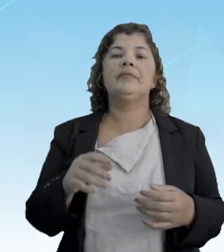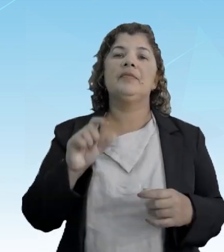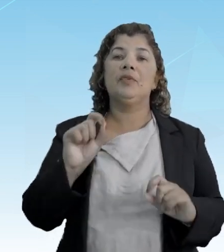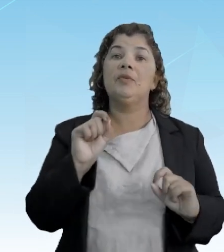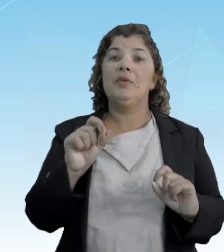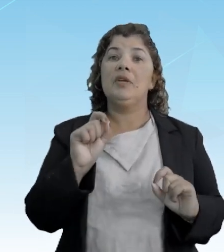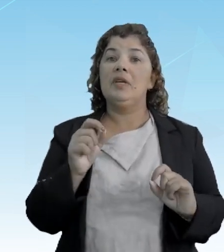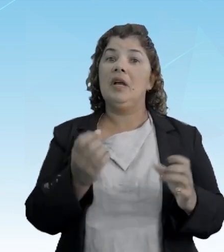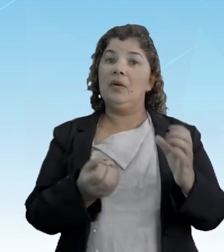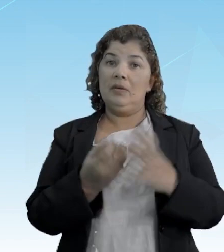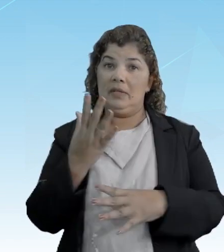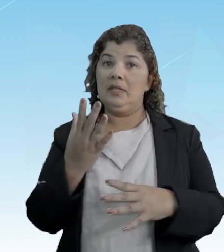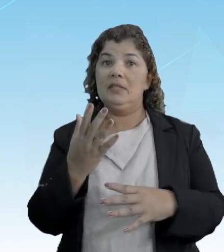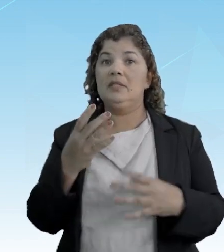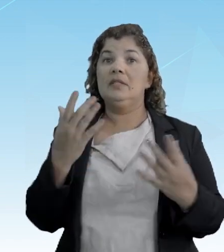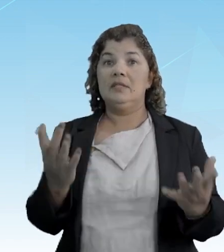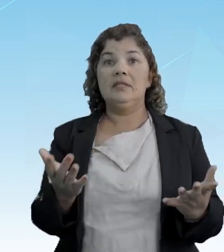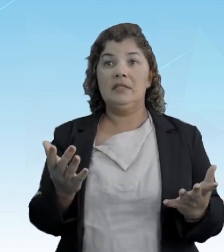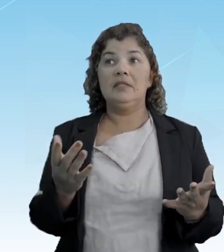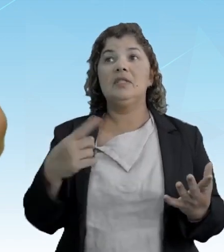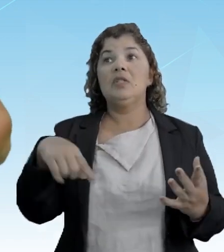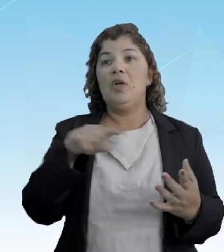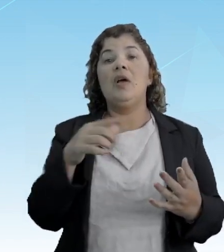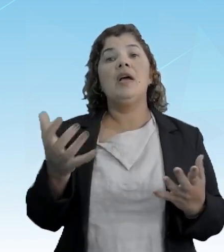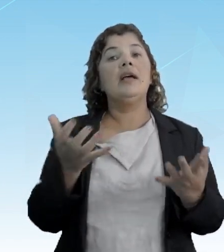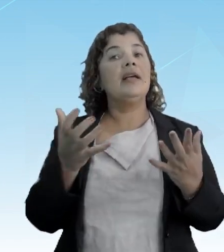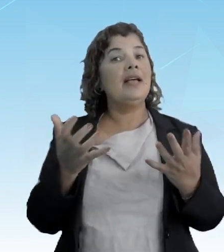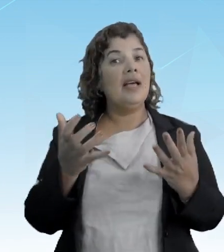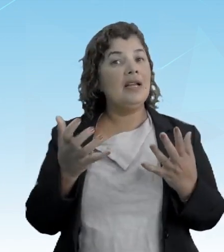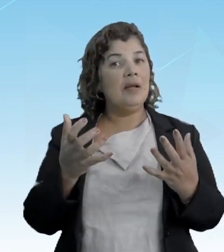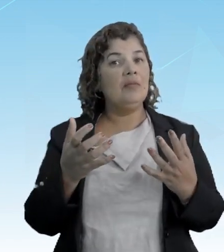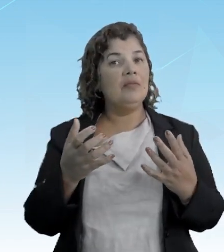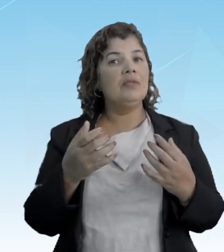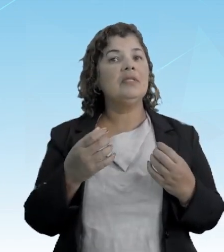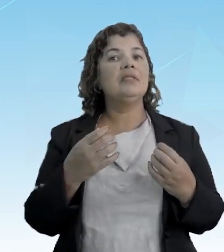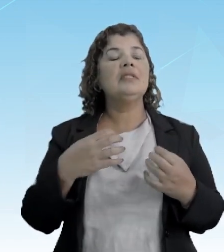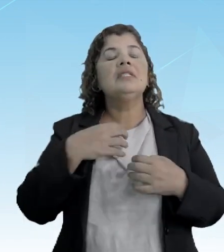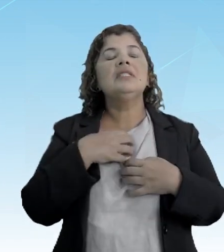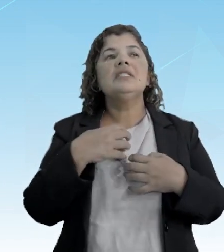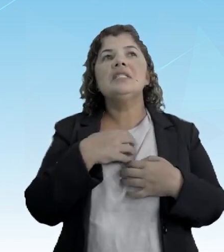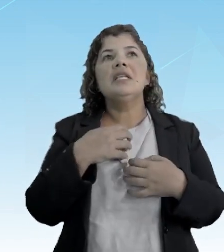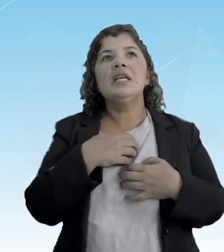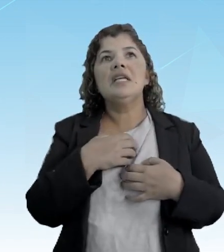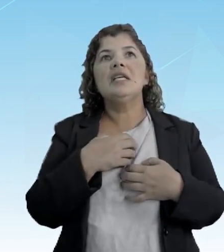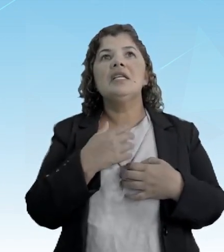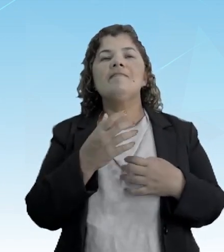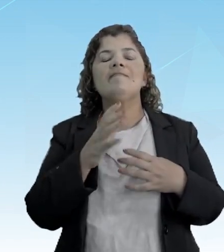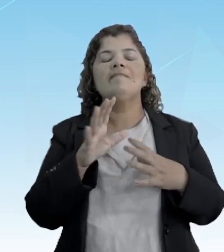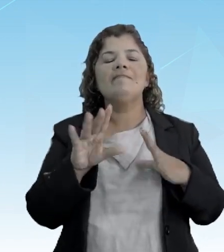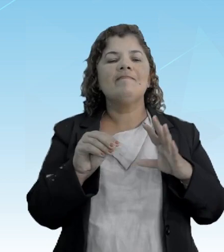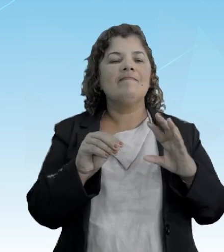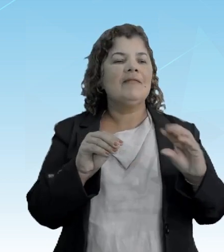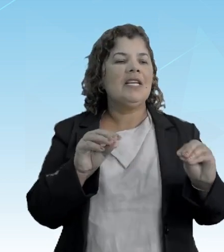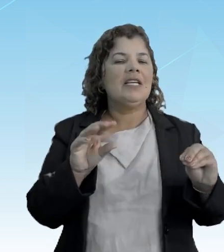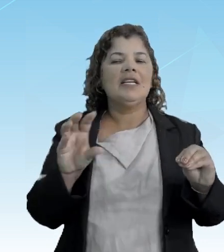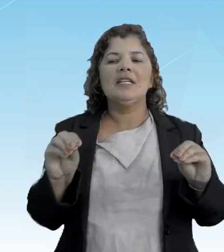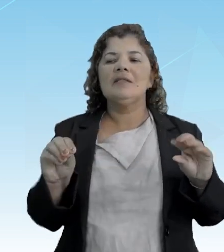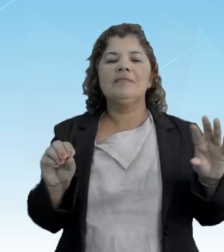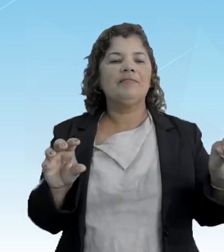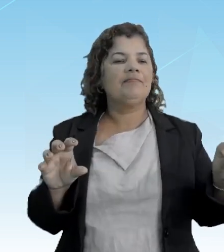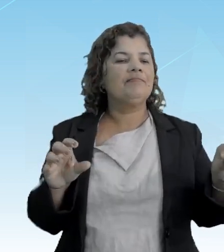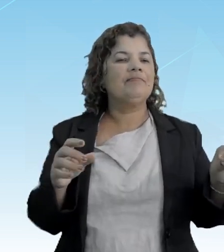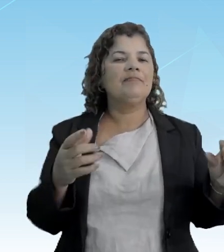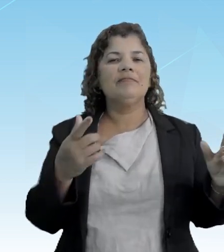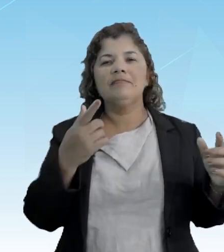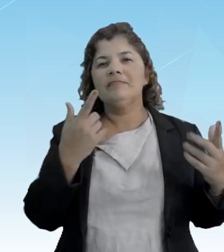que acontece? Acontece que nós queremos com os nossos sentidos. É com o pegar, o tocar, o sentir,